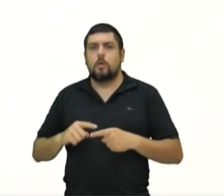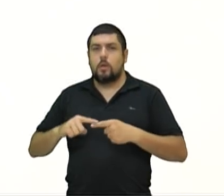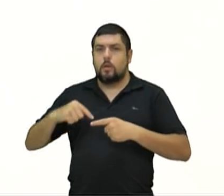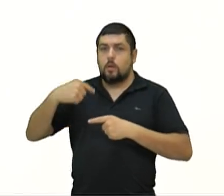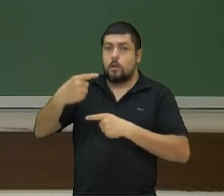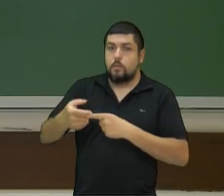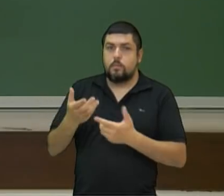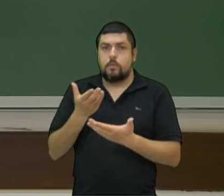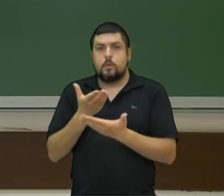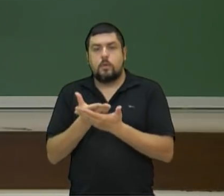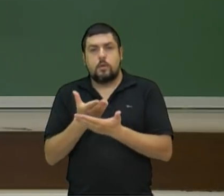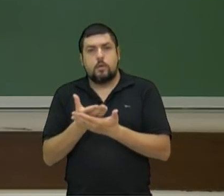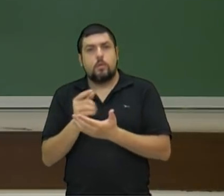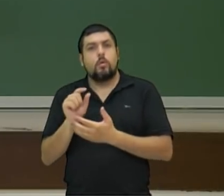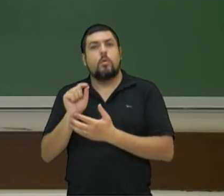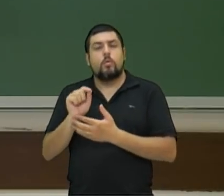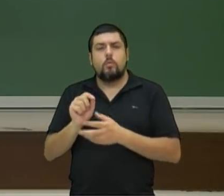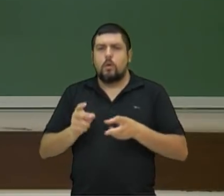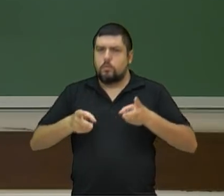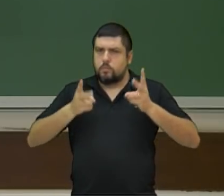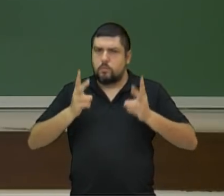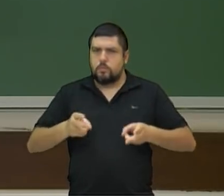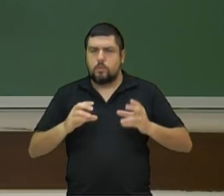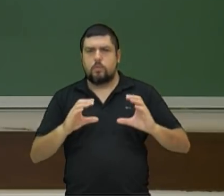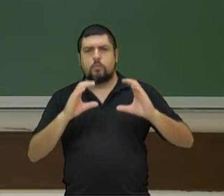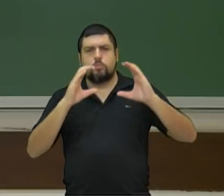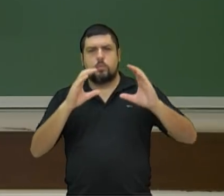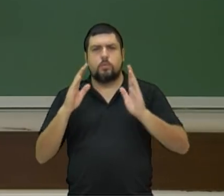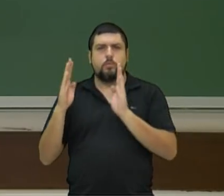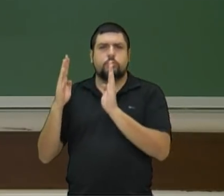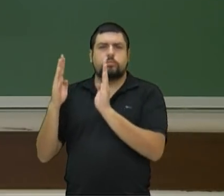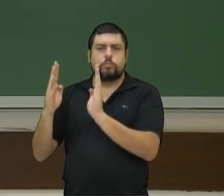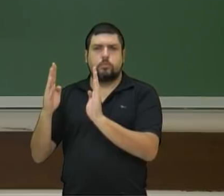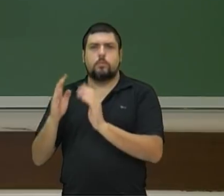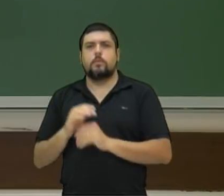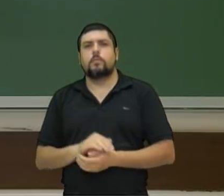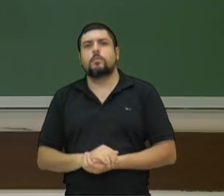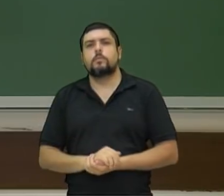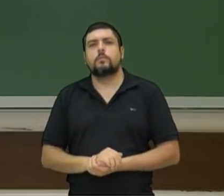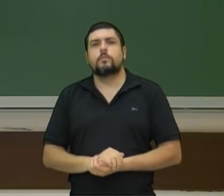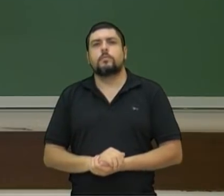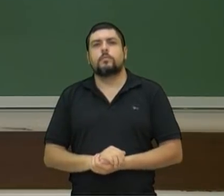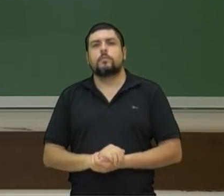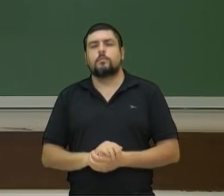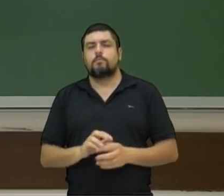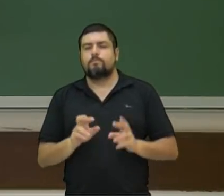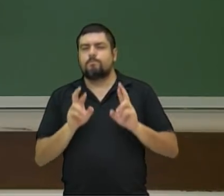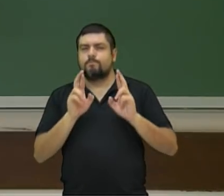vamos continuar com esse assunto de funções modulares, então não percam, tá? Eu